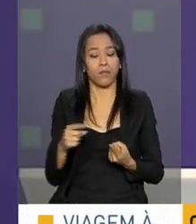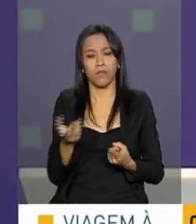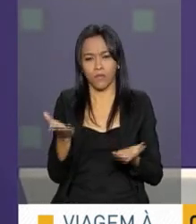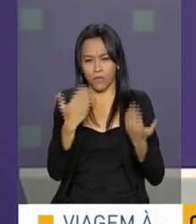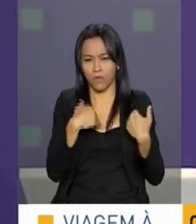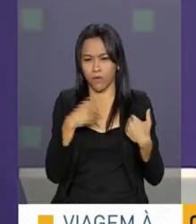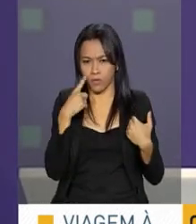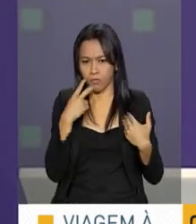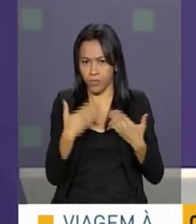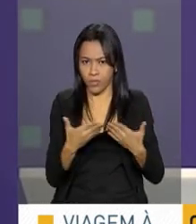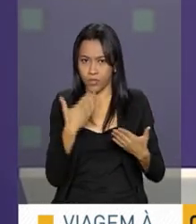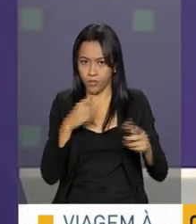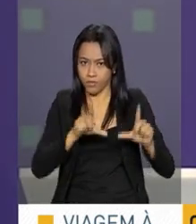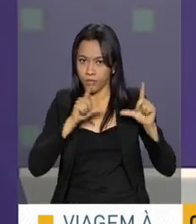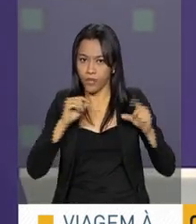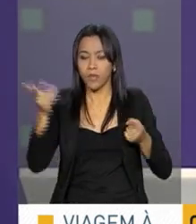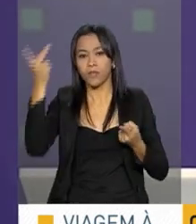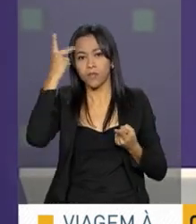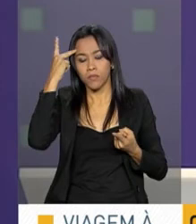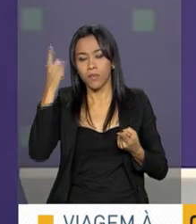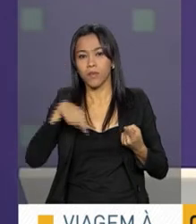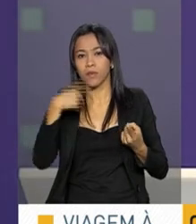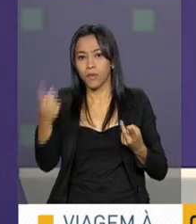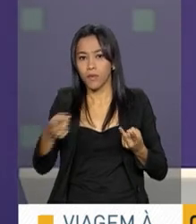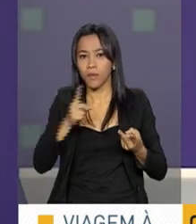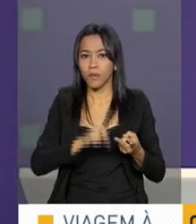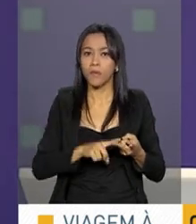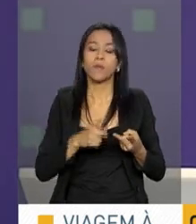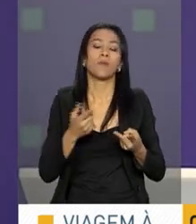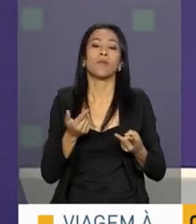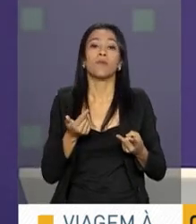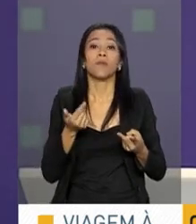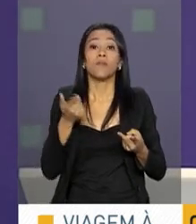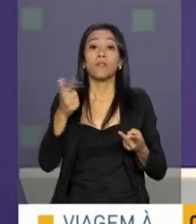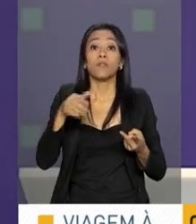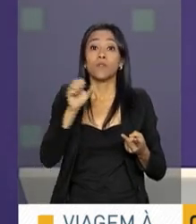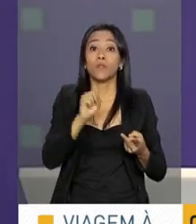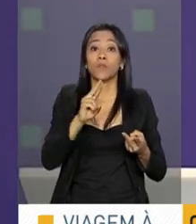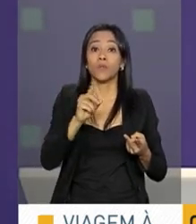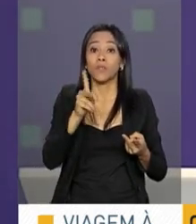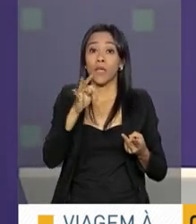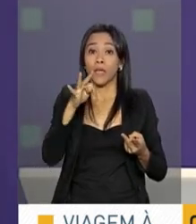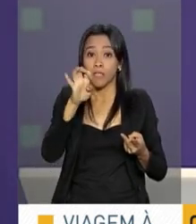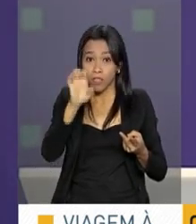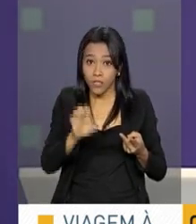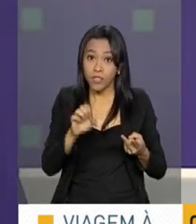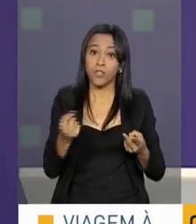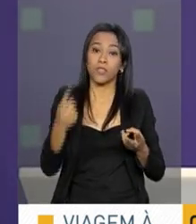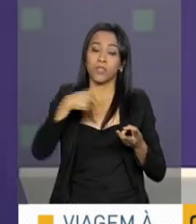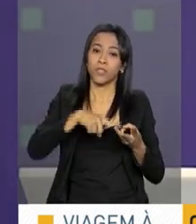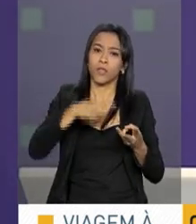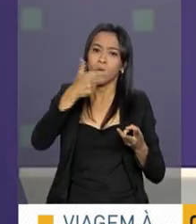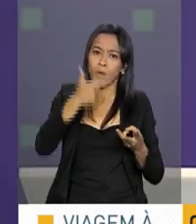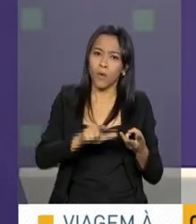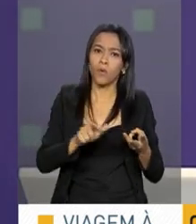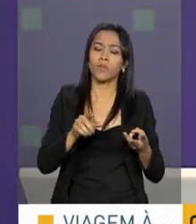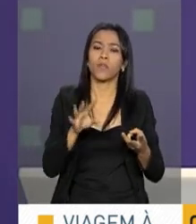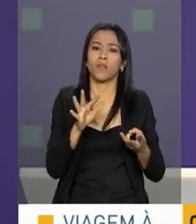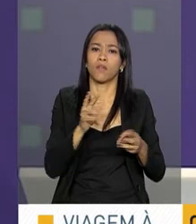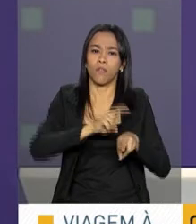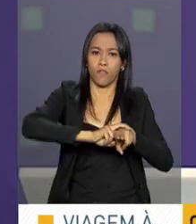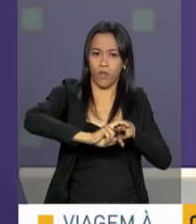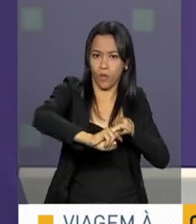favor. Rumo Logística, Malha Paulista, a MRS Logística, Malha Sudeste, a Ferrovia Centro-Atlântica, a